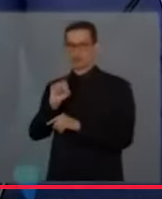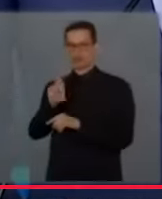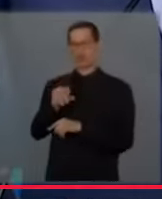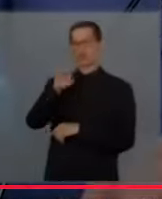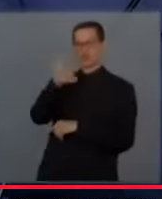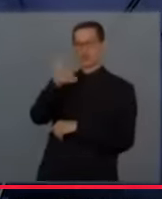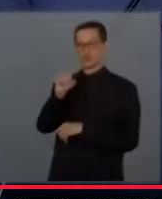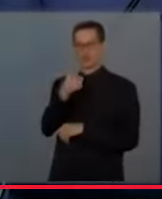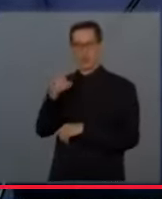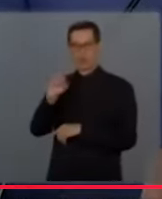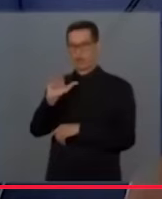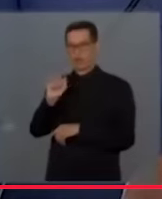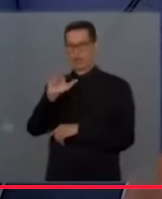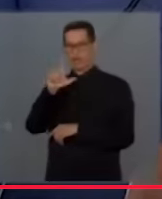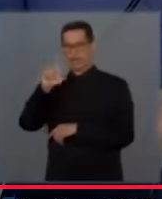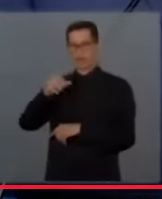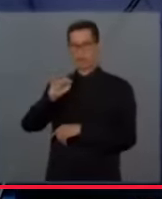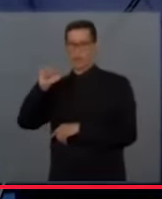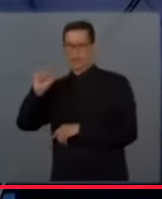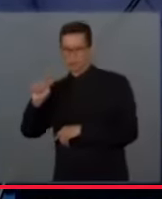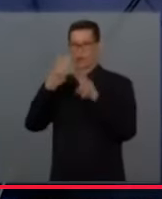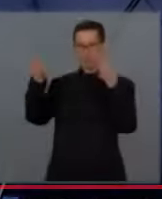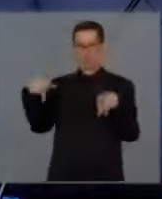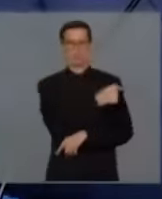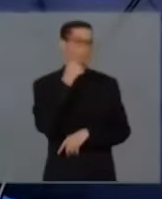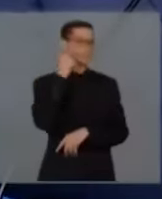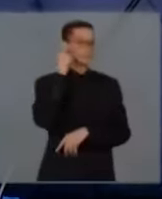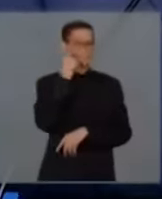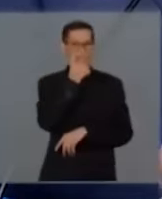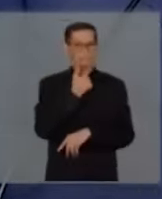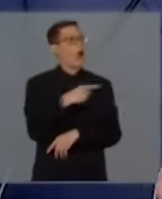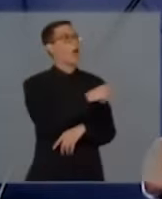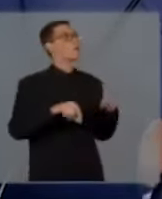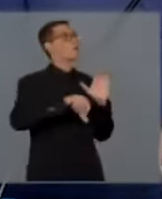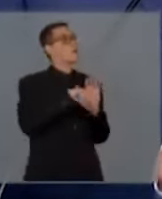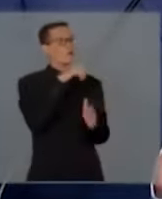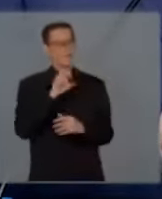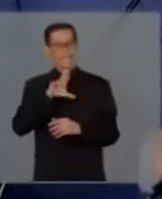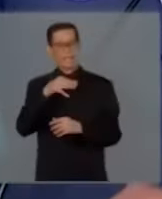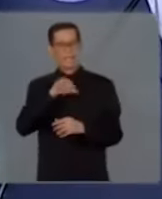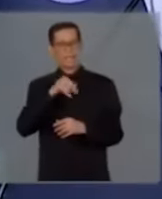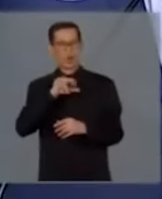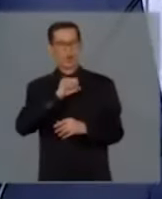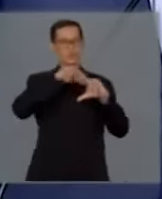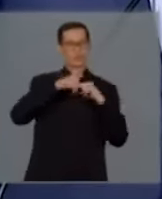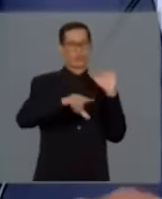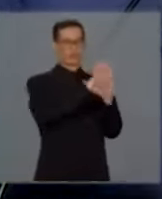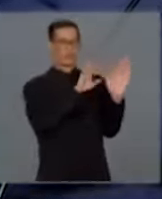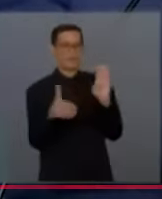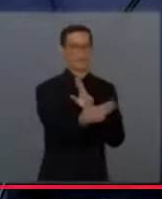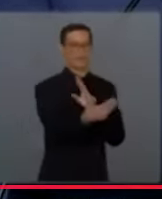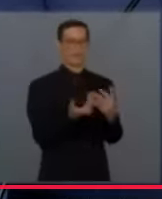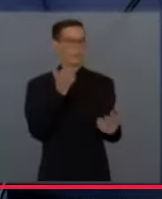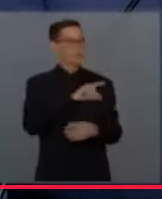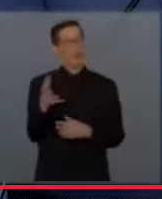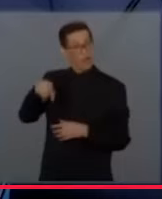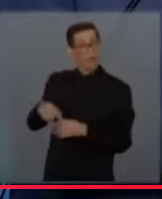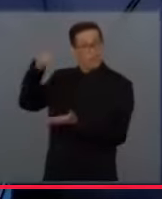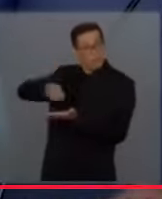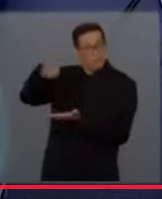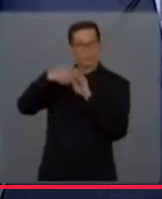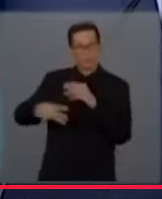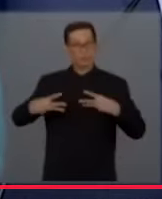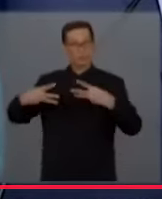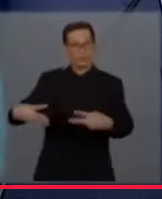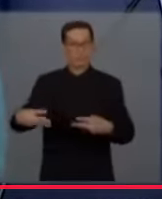Ministério Público que falou sobre Guilherme bolos abre aspas o criminoso conseguiu fugir por manobra jurídica muito triste e lamentado essa constatação é o comentário que o promotor do ministério faz